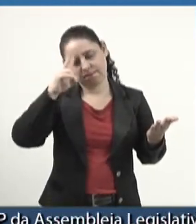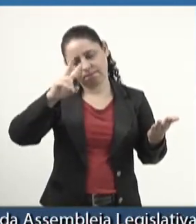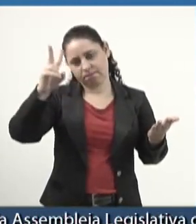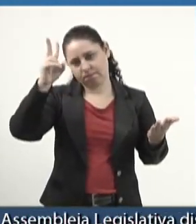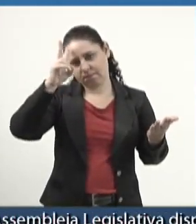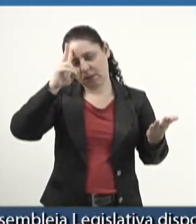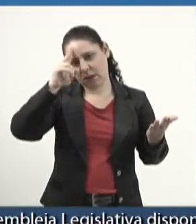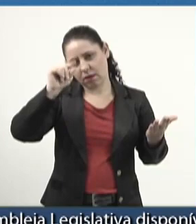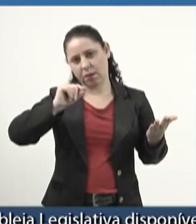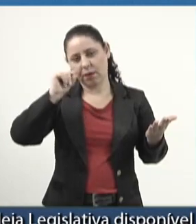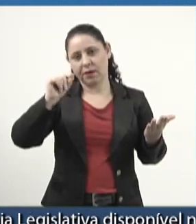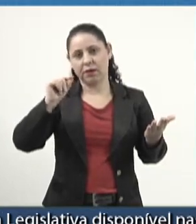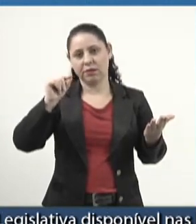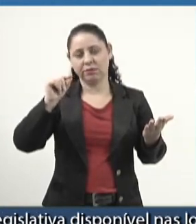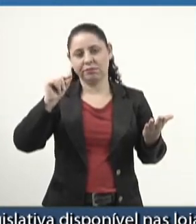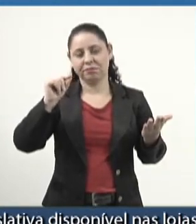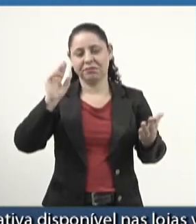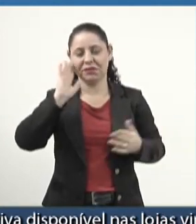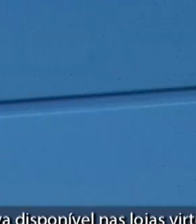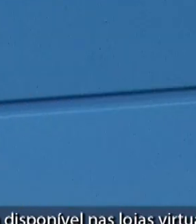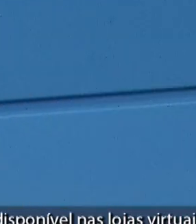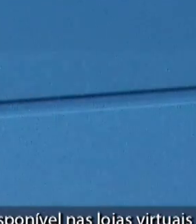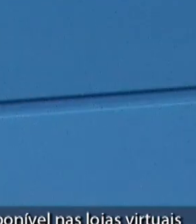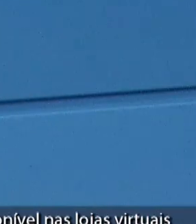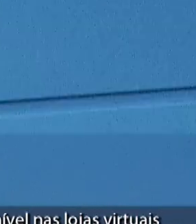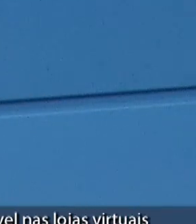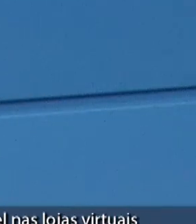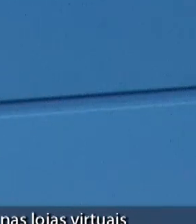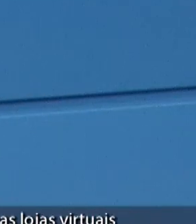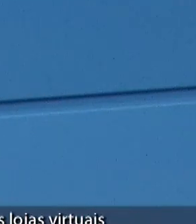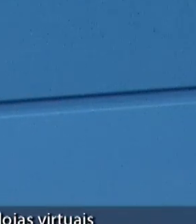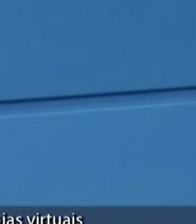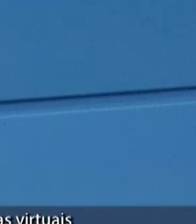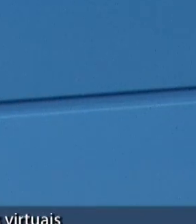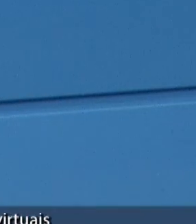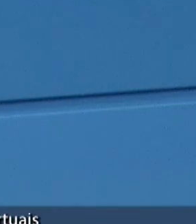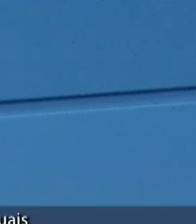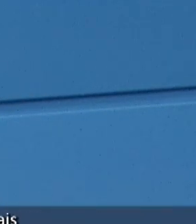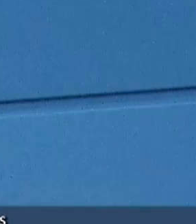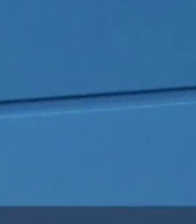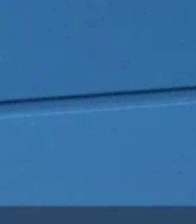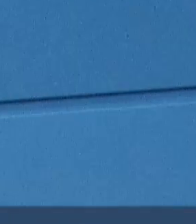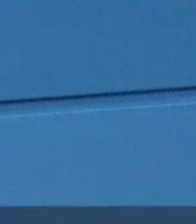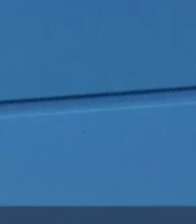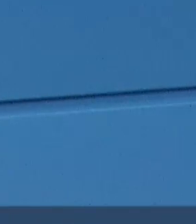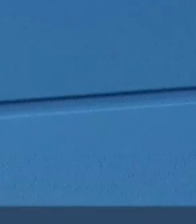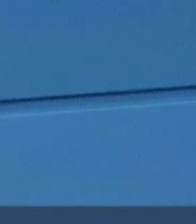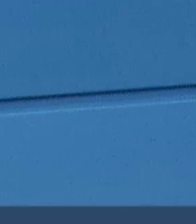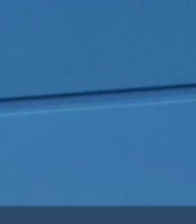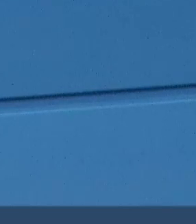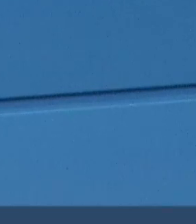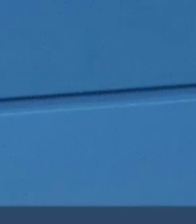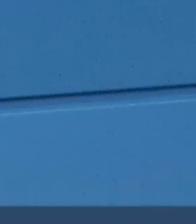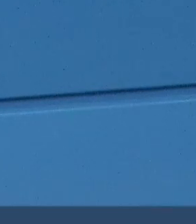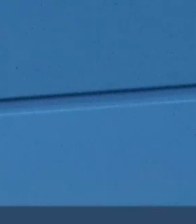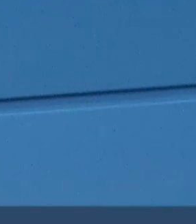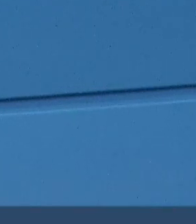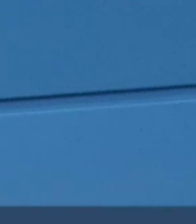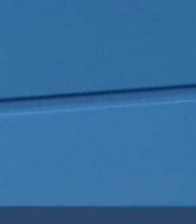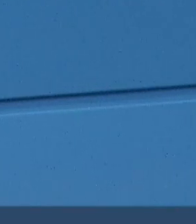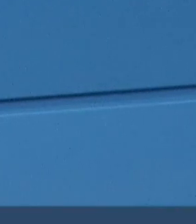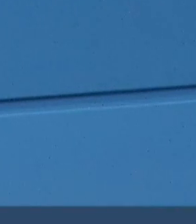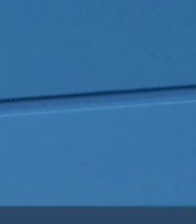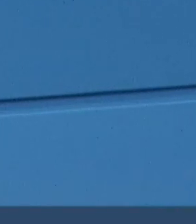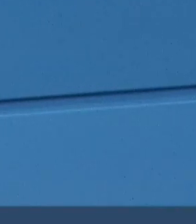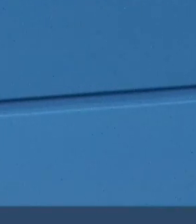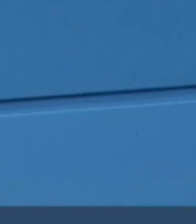uma cena bastante hilária, deputado, em que tinha um brasileiro junto numa conversa dessas, e eu